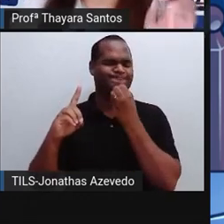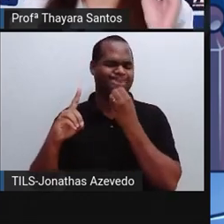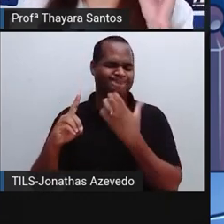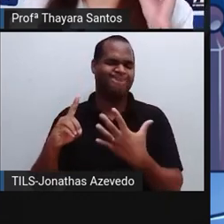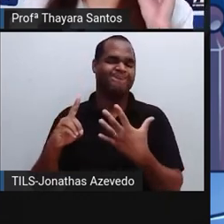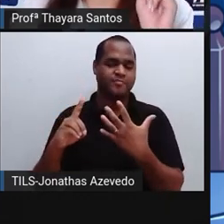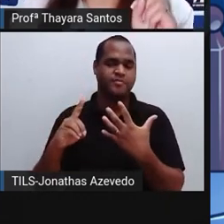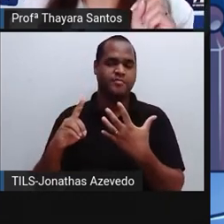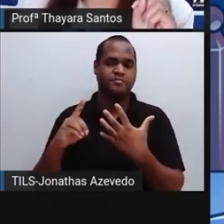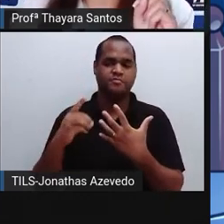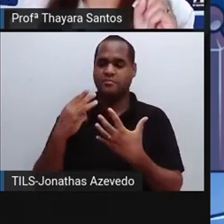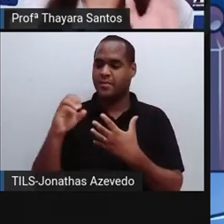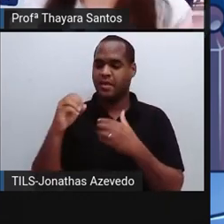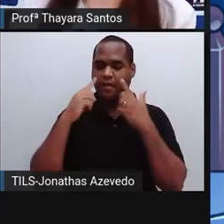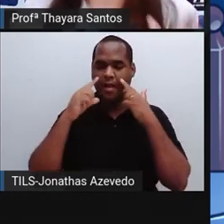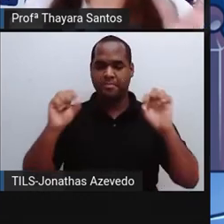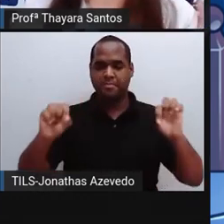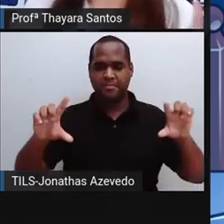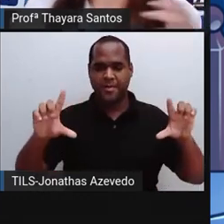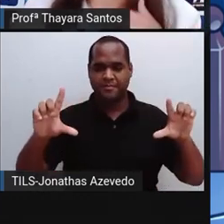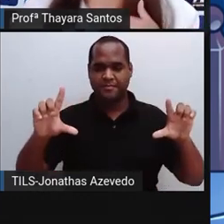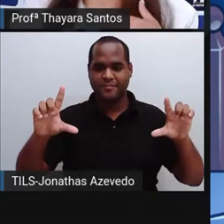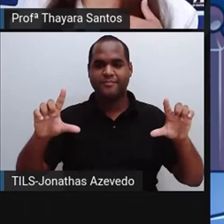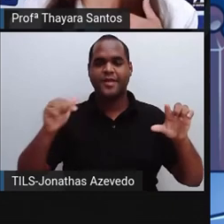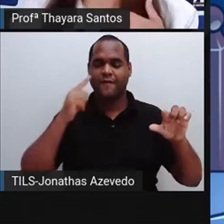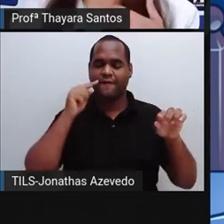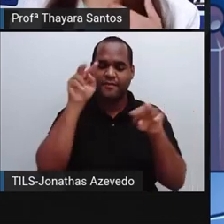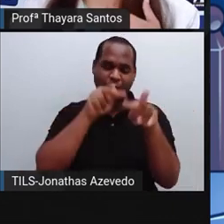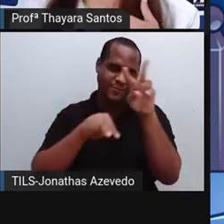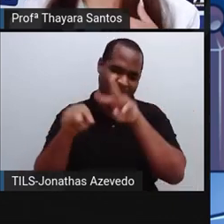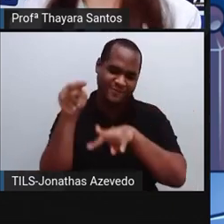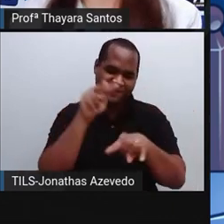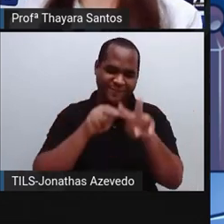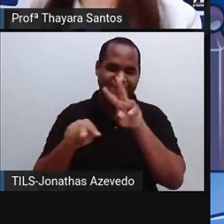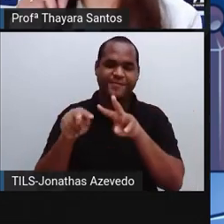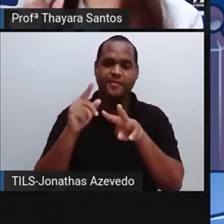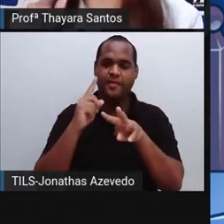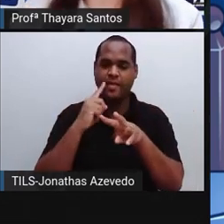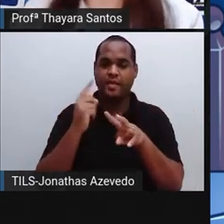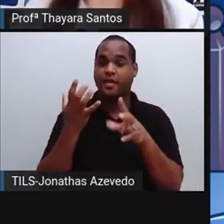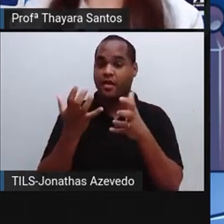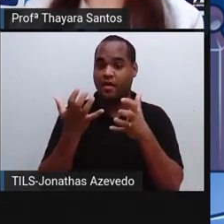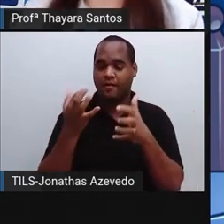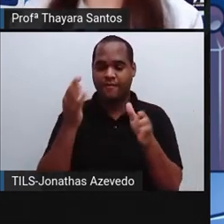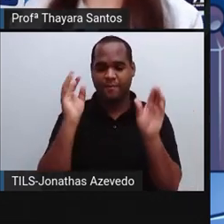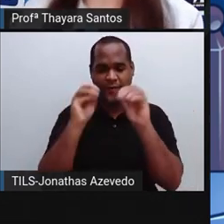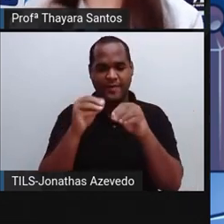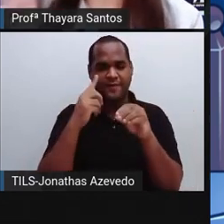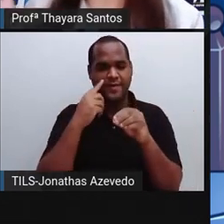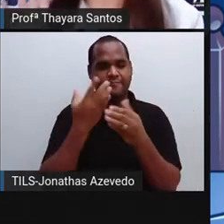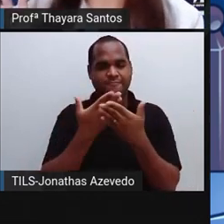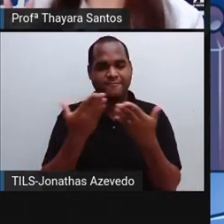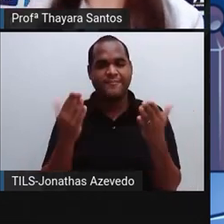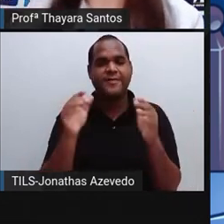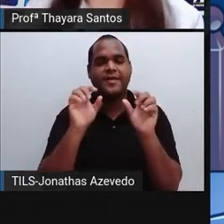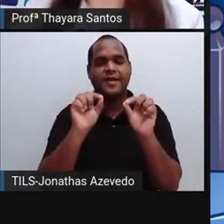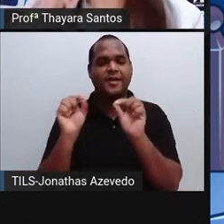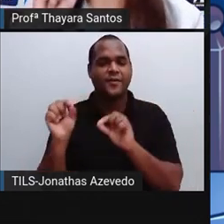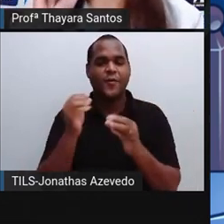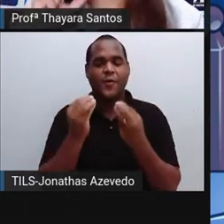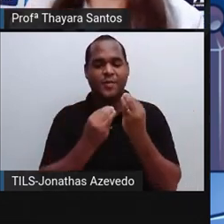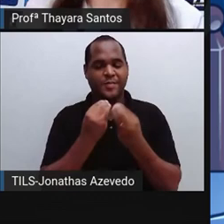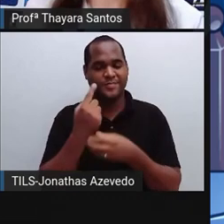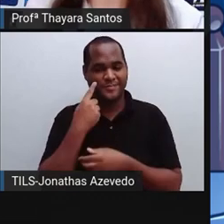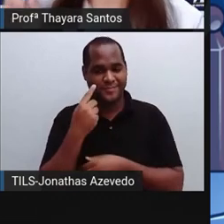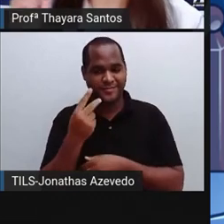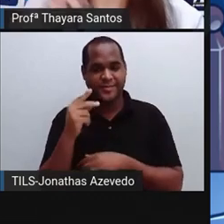realidade aumentada. Não, na verdade, em realidade virtual. Então, eu coloquei só para vocês verem como é que a gente enxerga. A